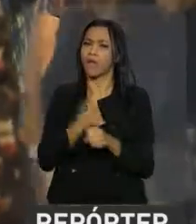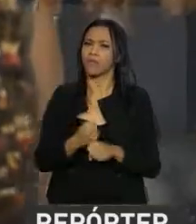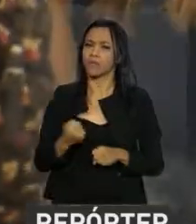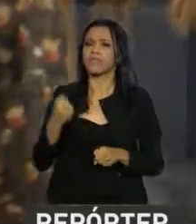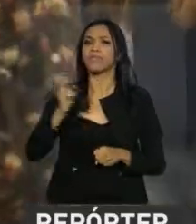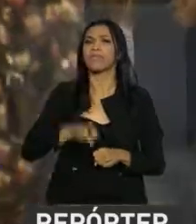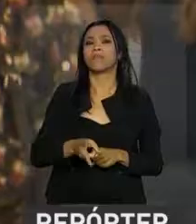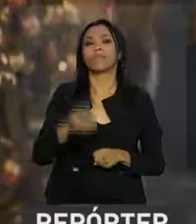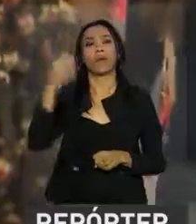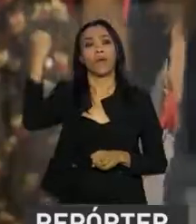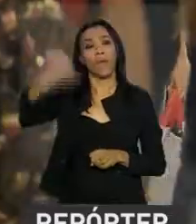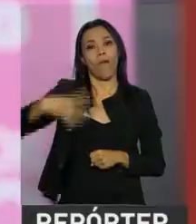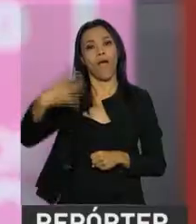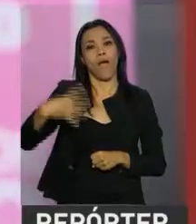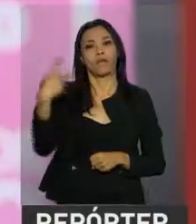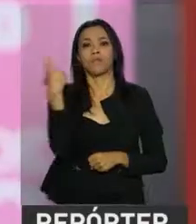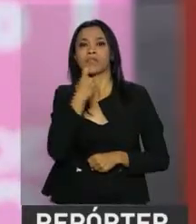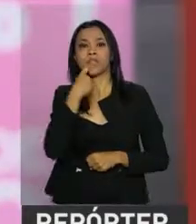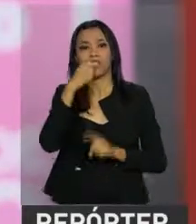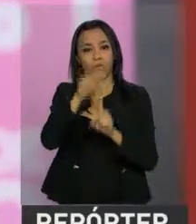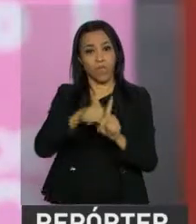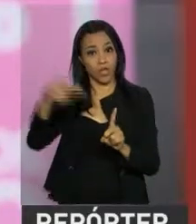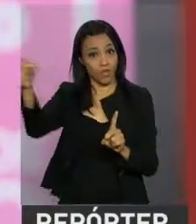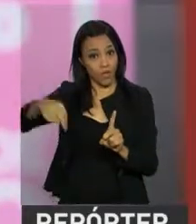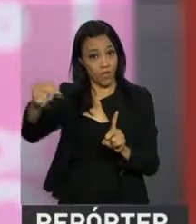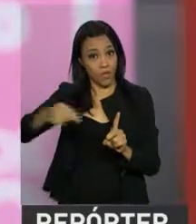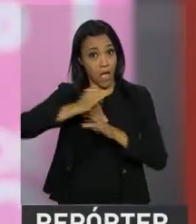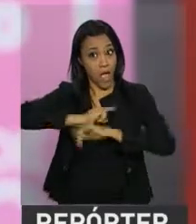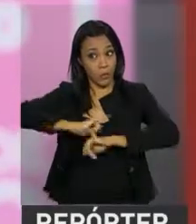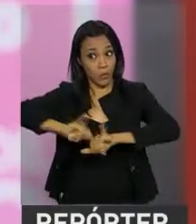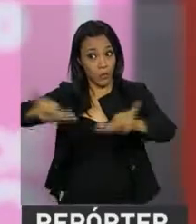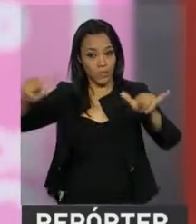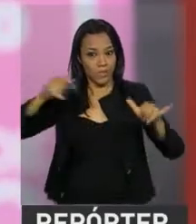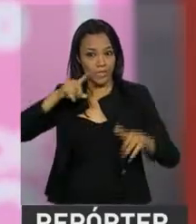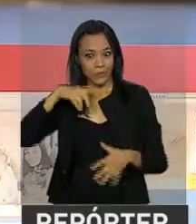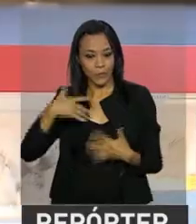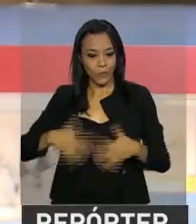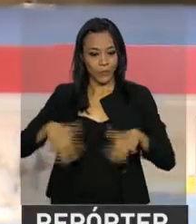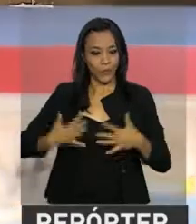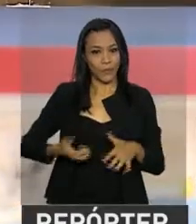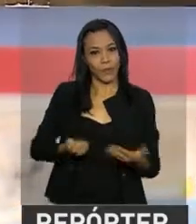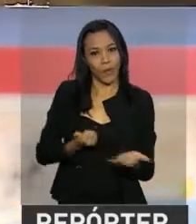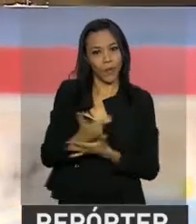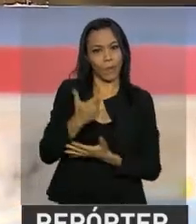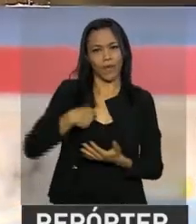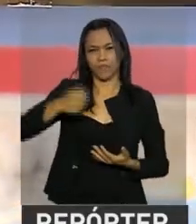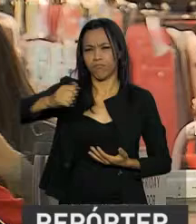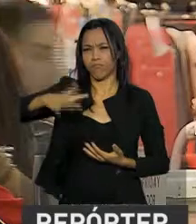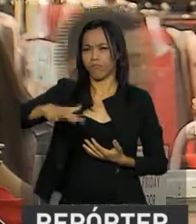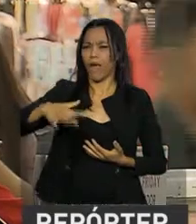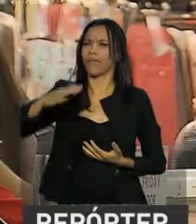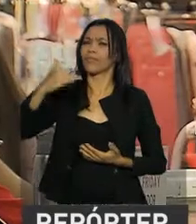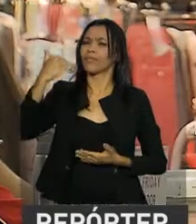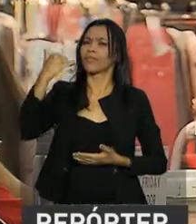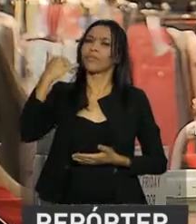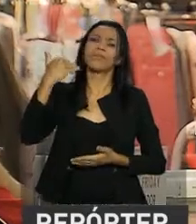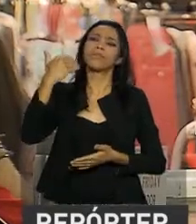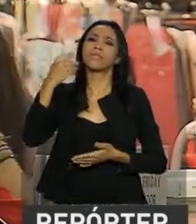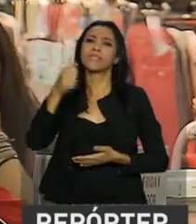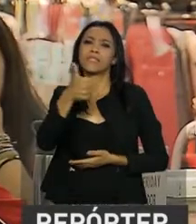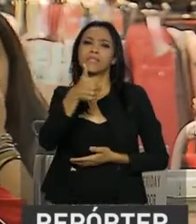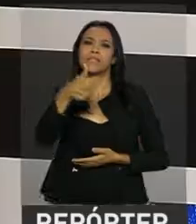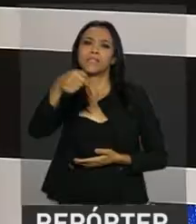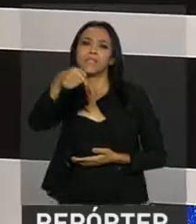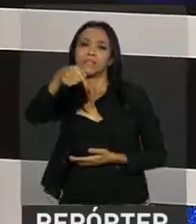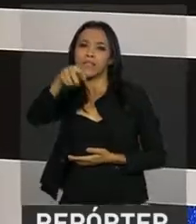quarta sexta-feira de novembro. E os anúncios das promoções são tentadores. Descontos que podem chegar a até